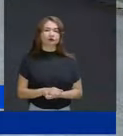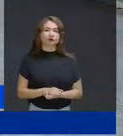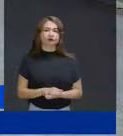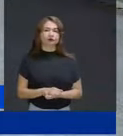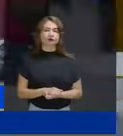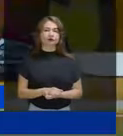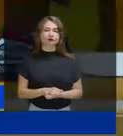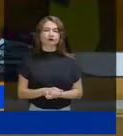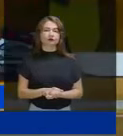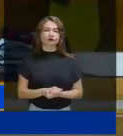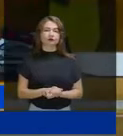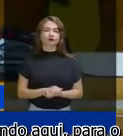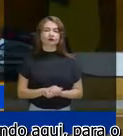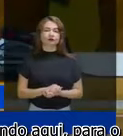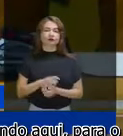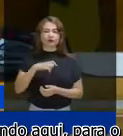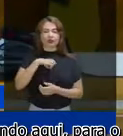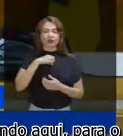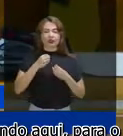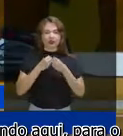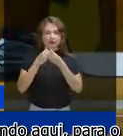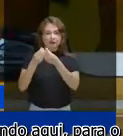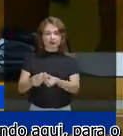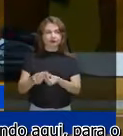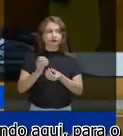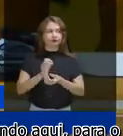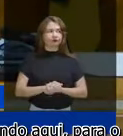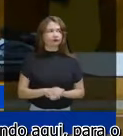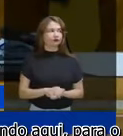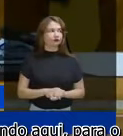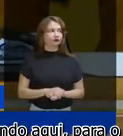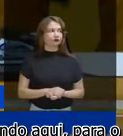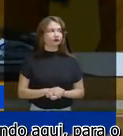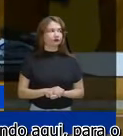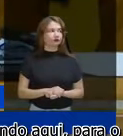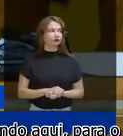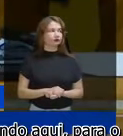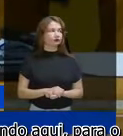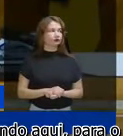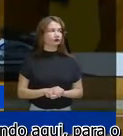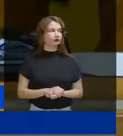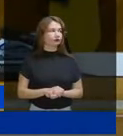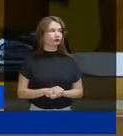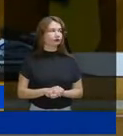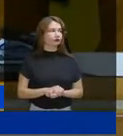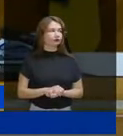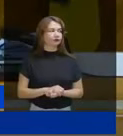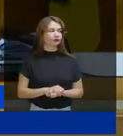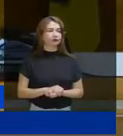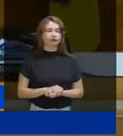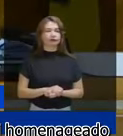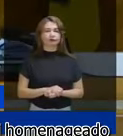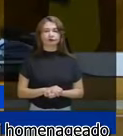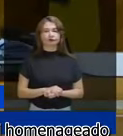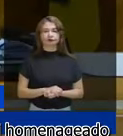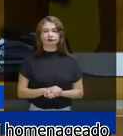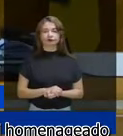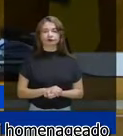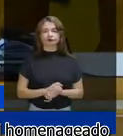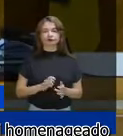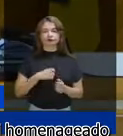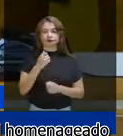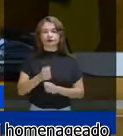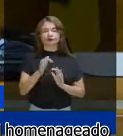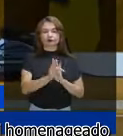Ontem a entrega da medalha, que a Cleme está me lembrando aqui, para o doutor... para o doutor Mário Júnior, que é juiz federal, que